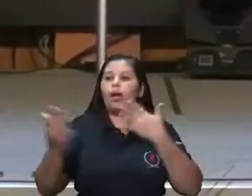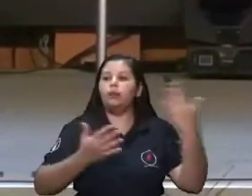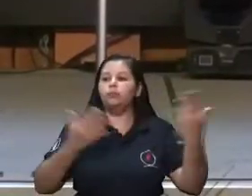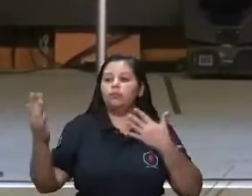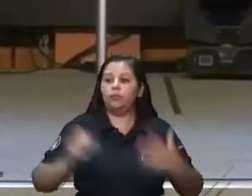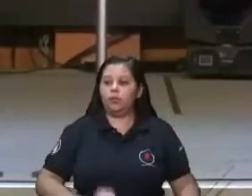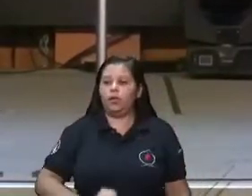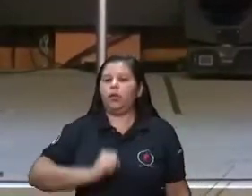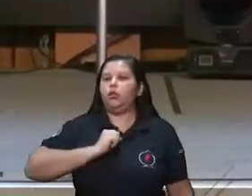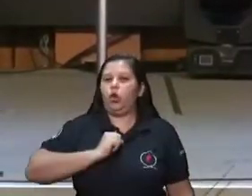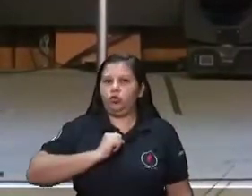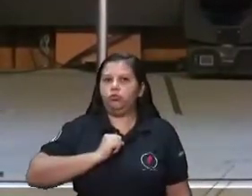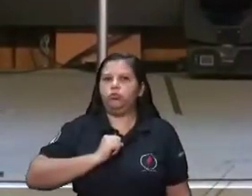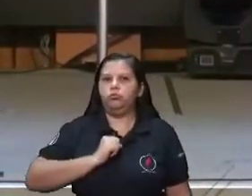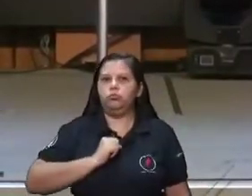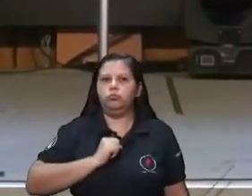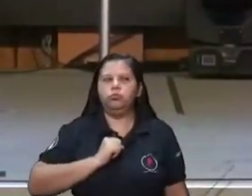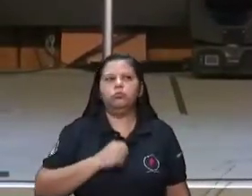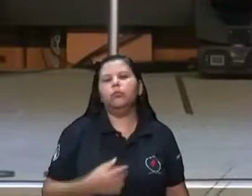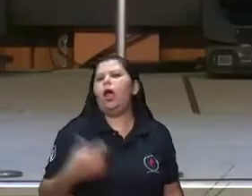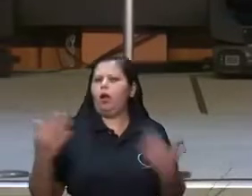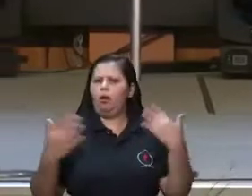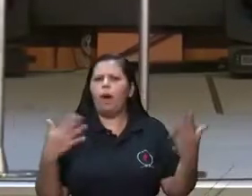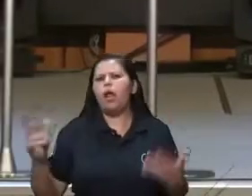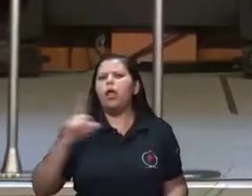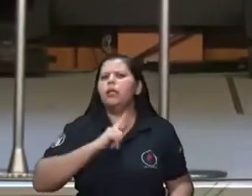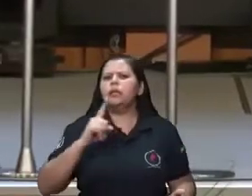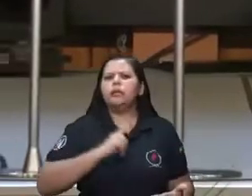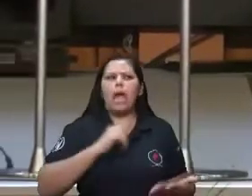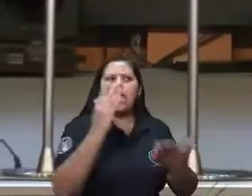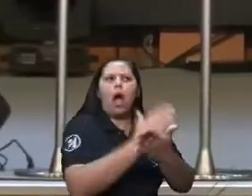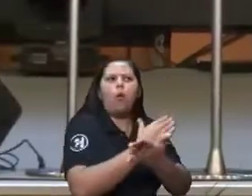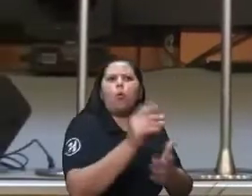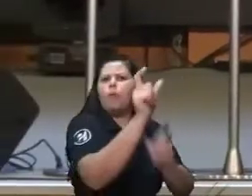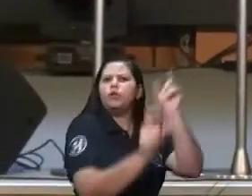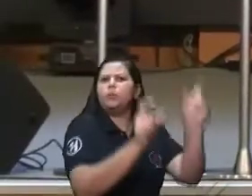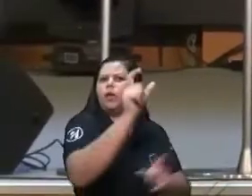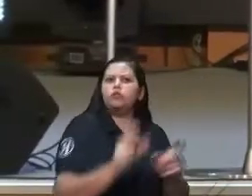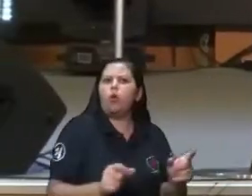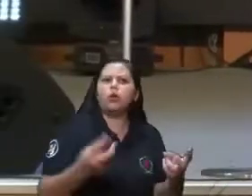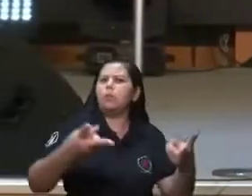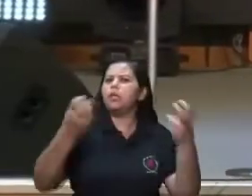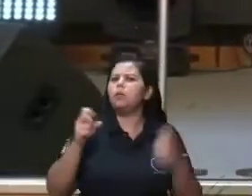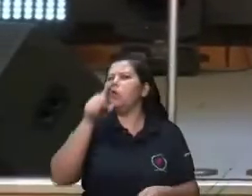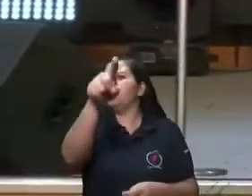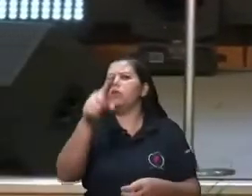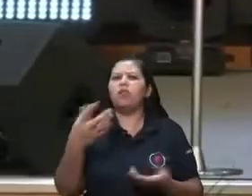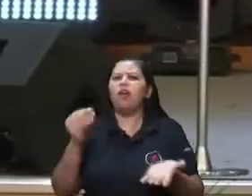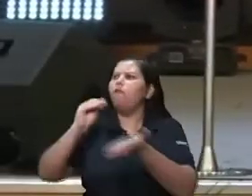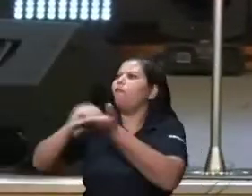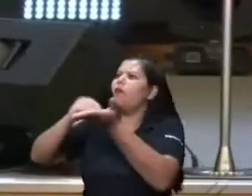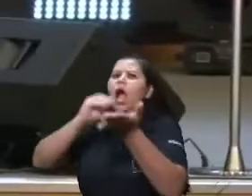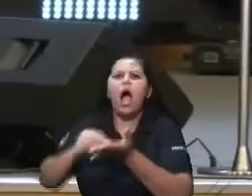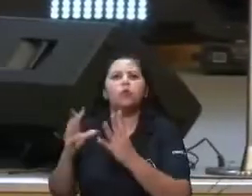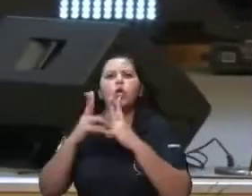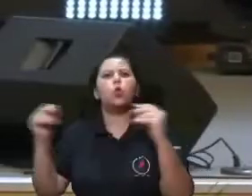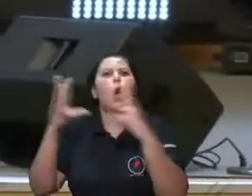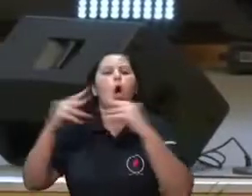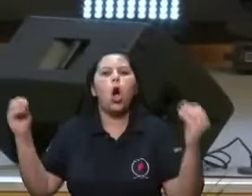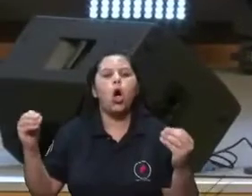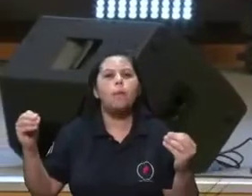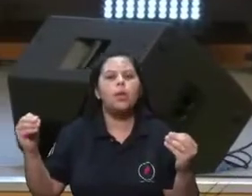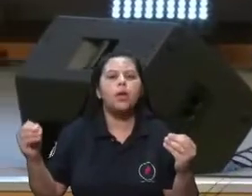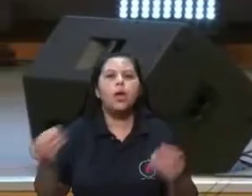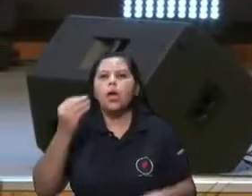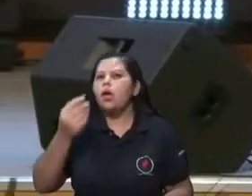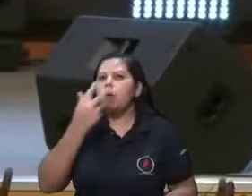Sentindo sua falta em alguns lugares e pensa até que você desistiu. Elébia, levanta tuas duas mãos e grita: